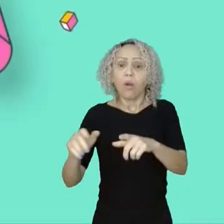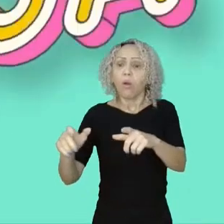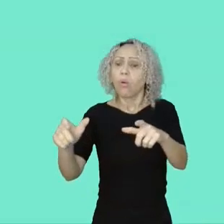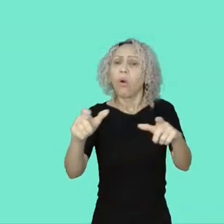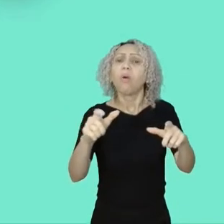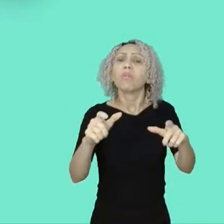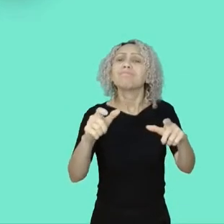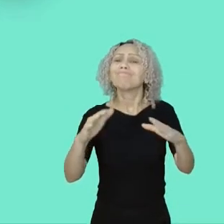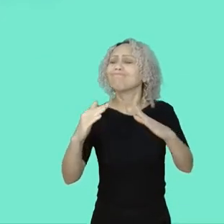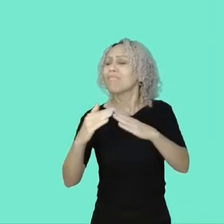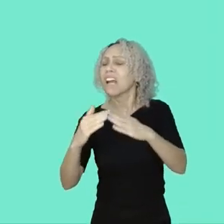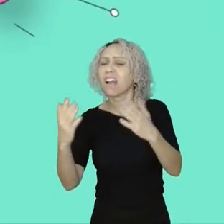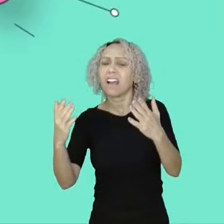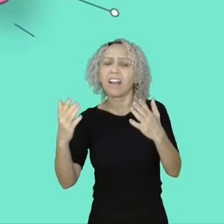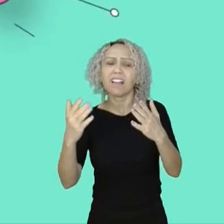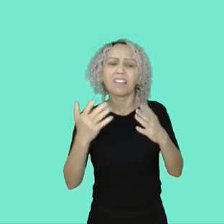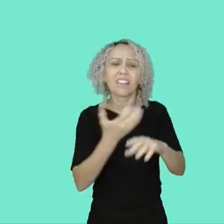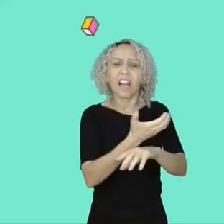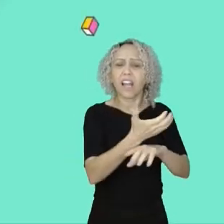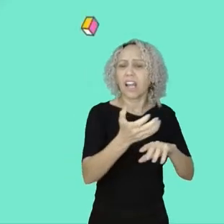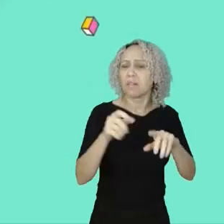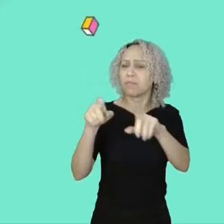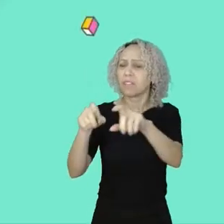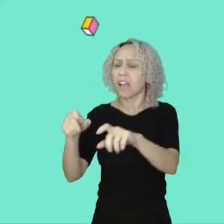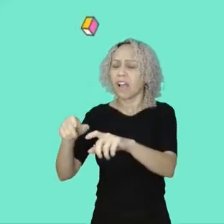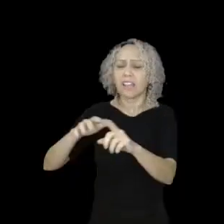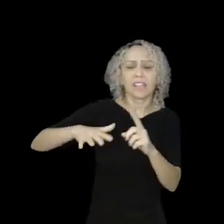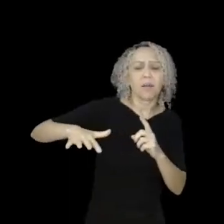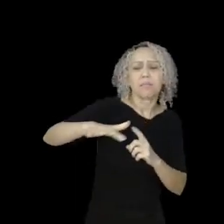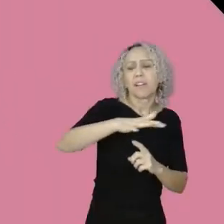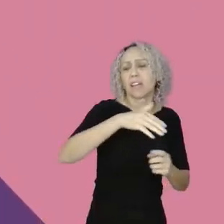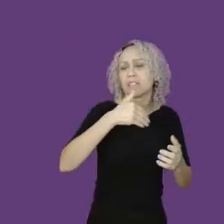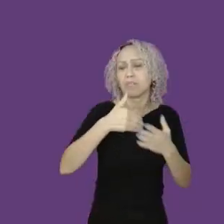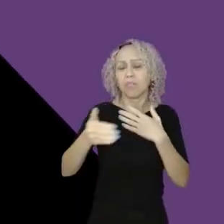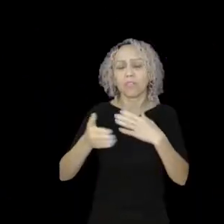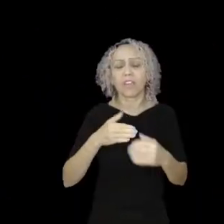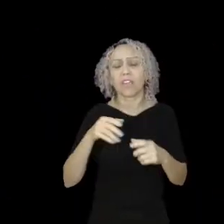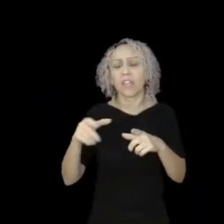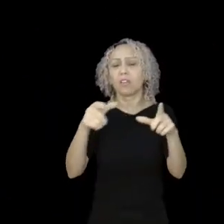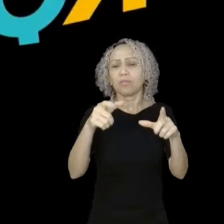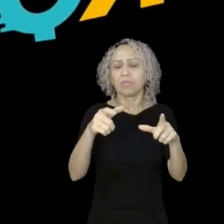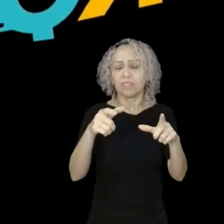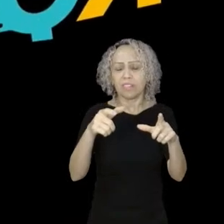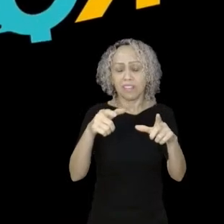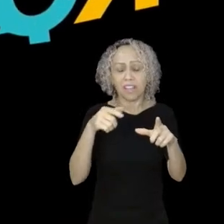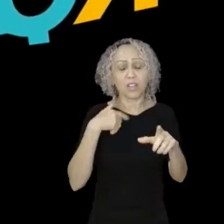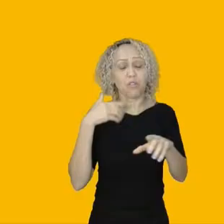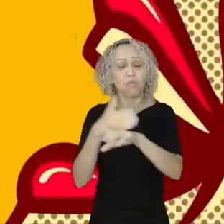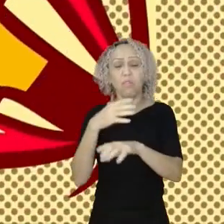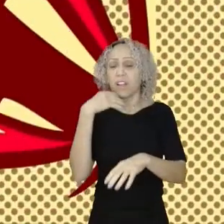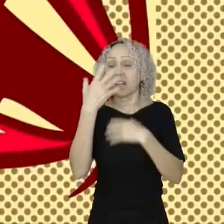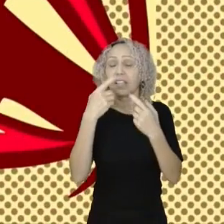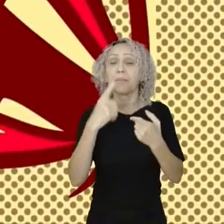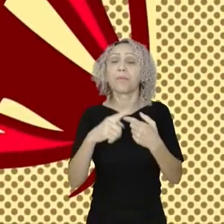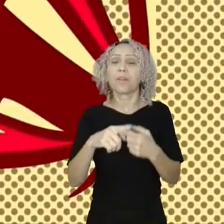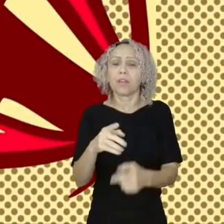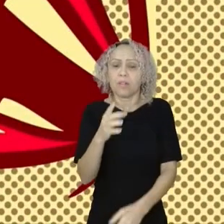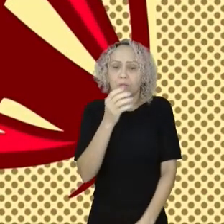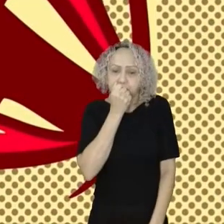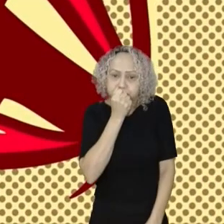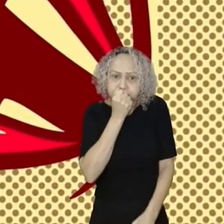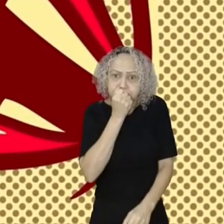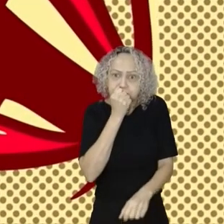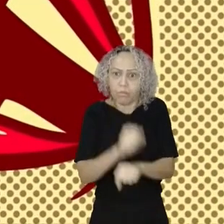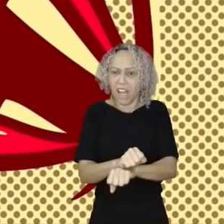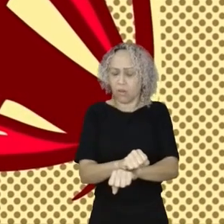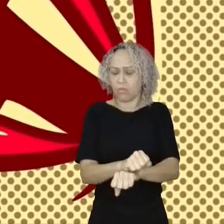Seja em casa, no campo, na rua ou na praça. Chega de mordaça,